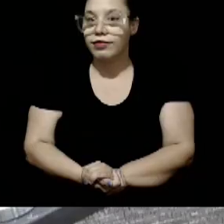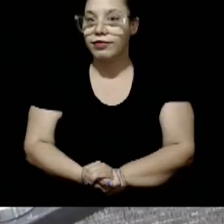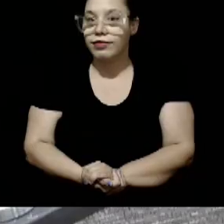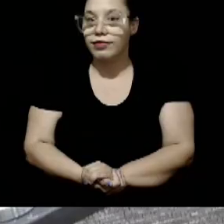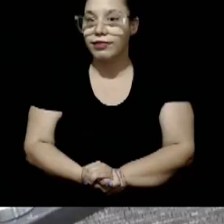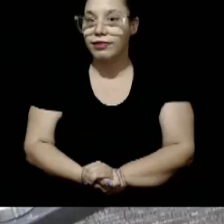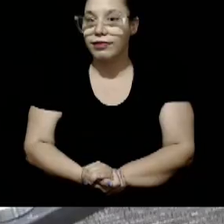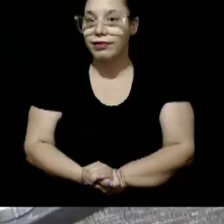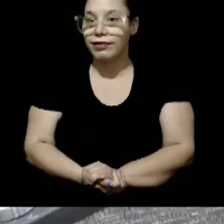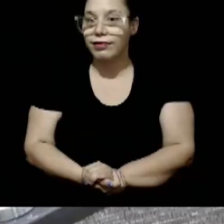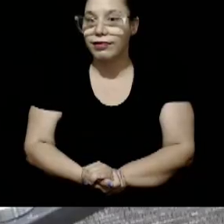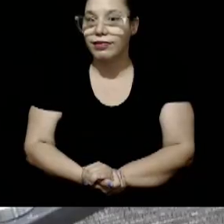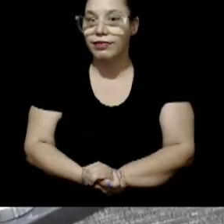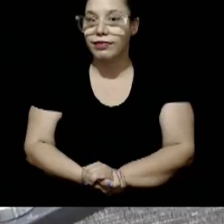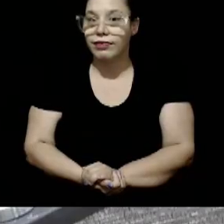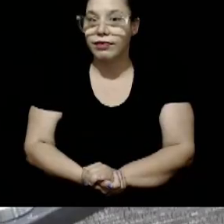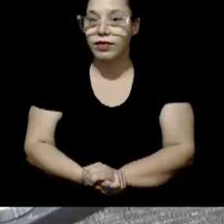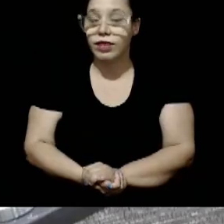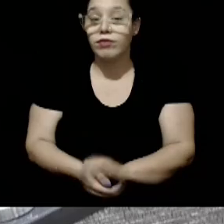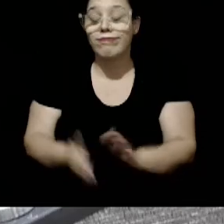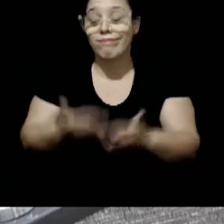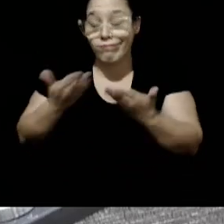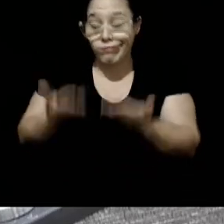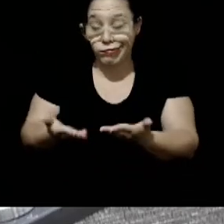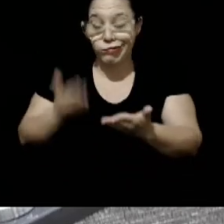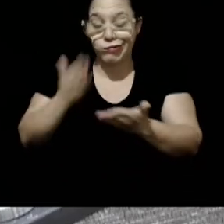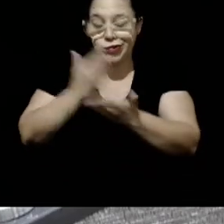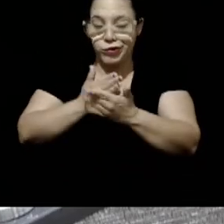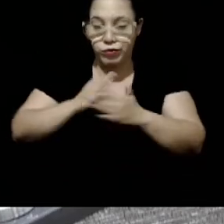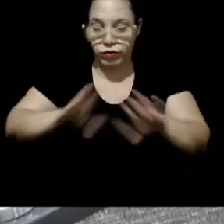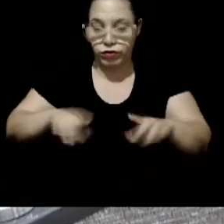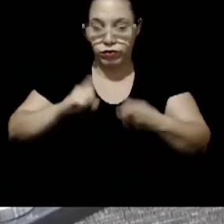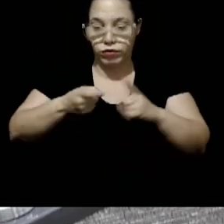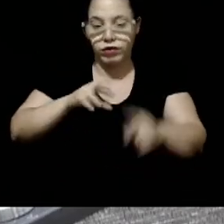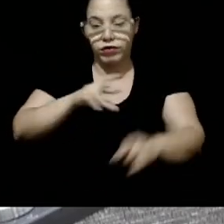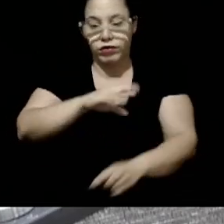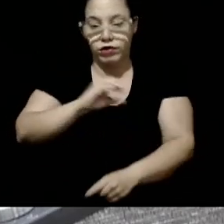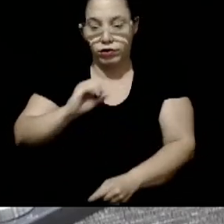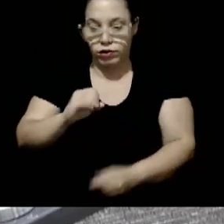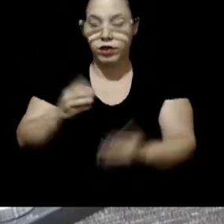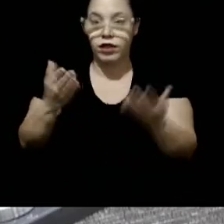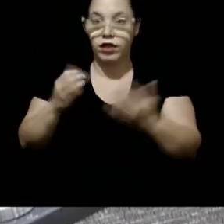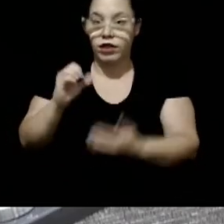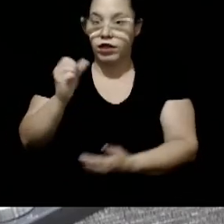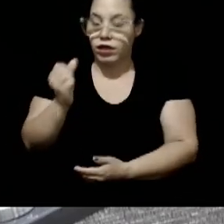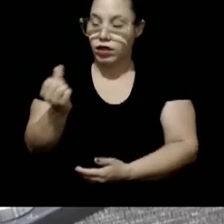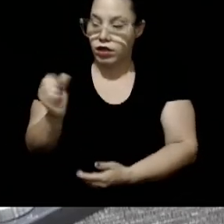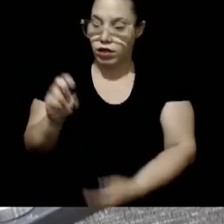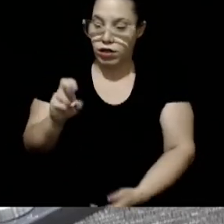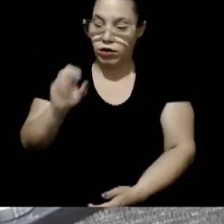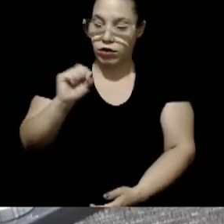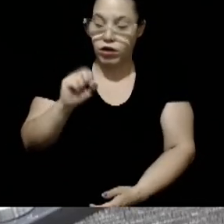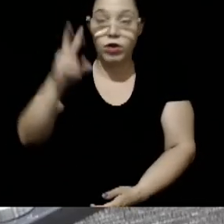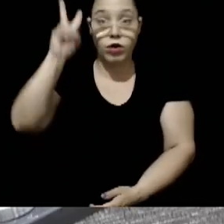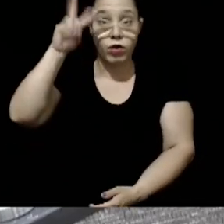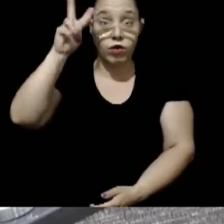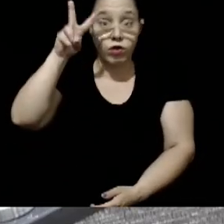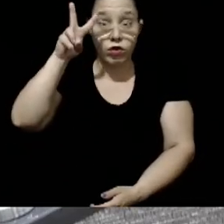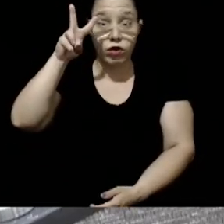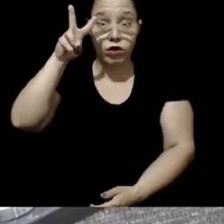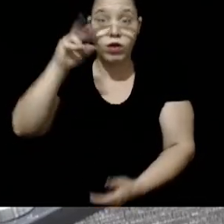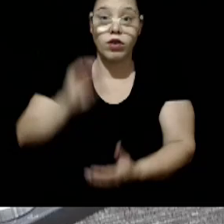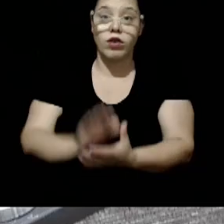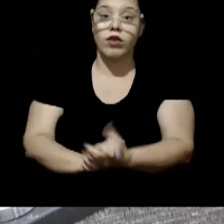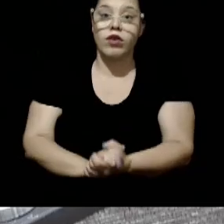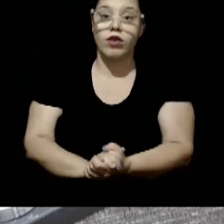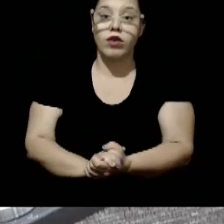lá sendo assim então encerrada a reunião ordinária de número 58 só lembrando que os